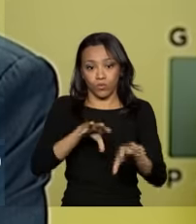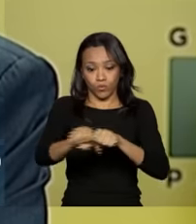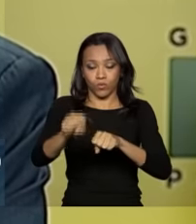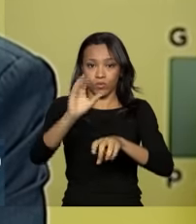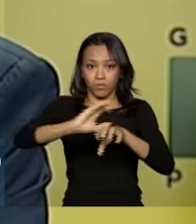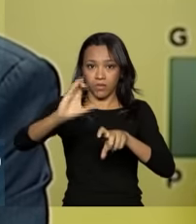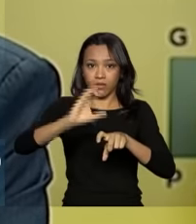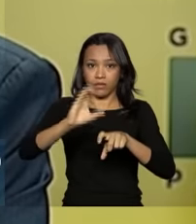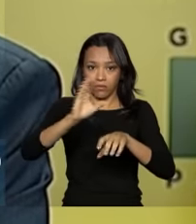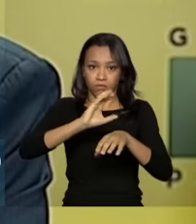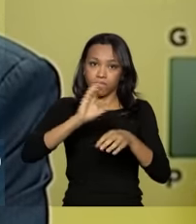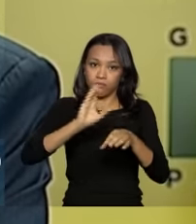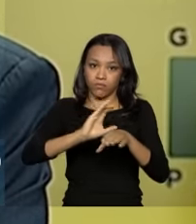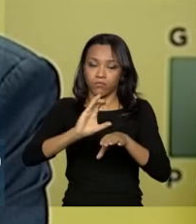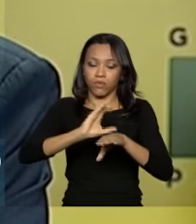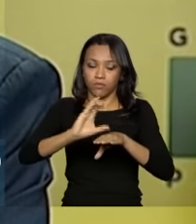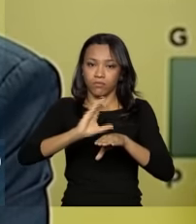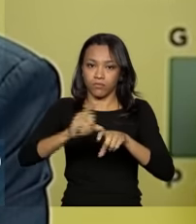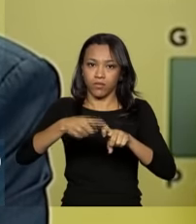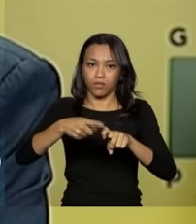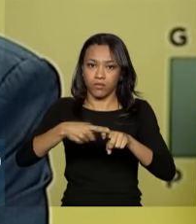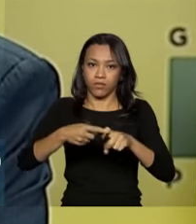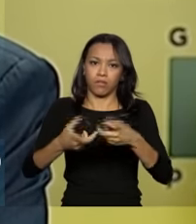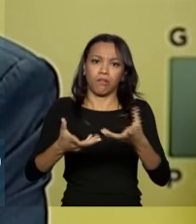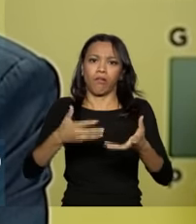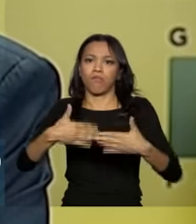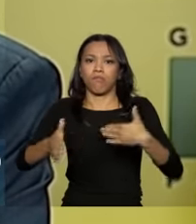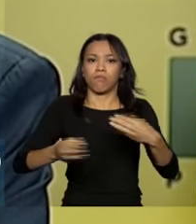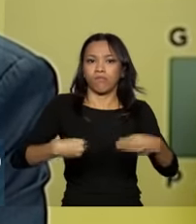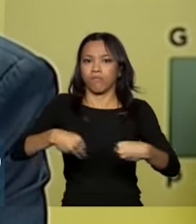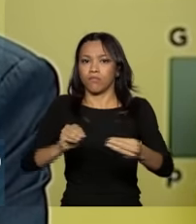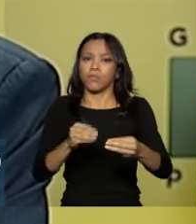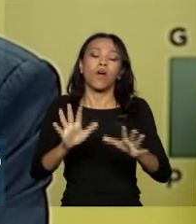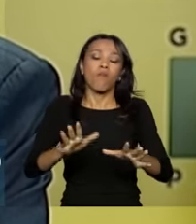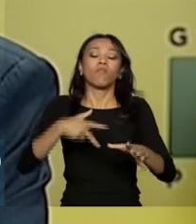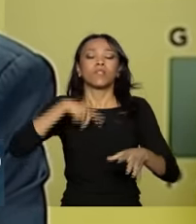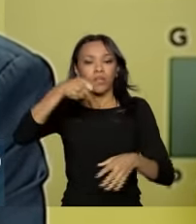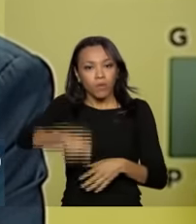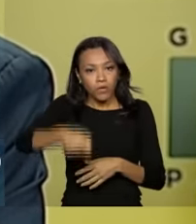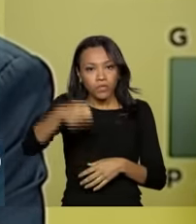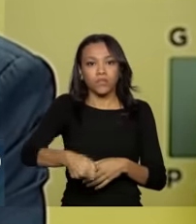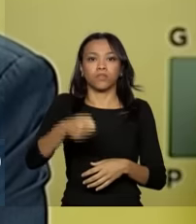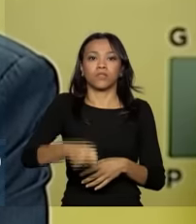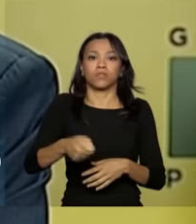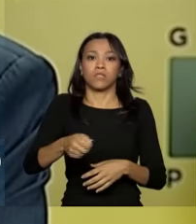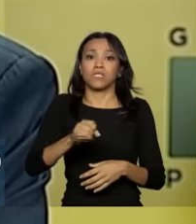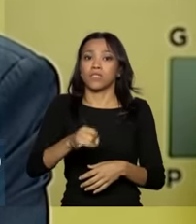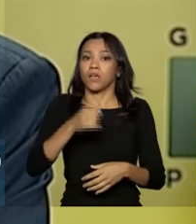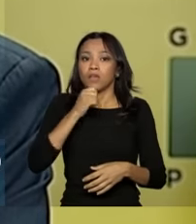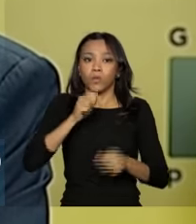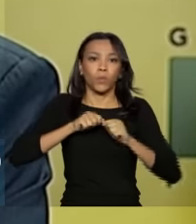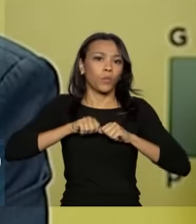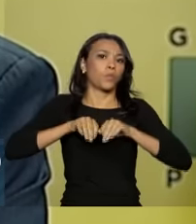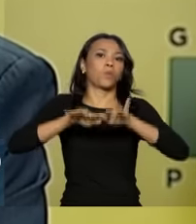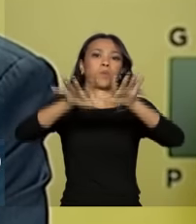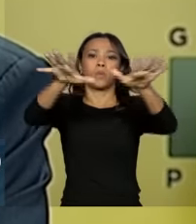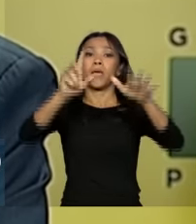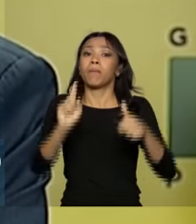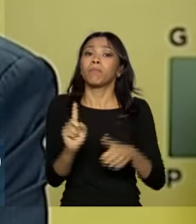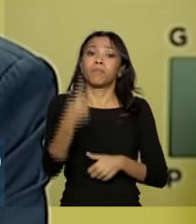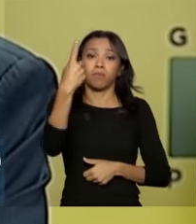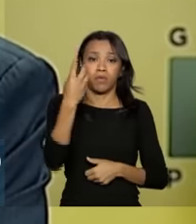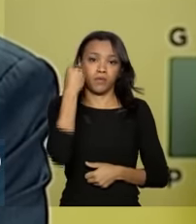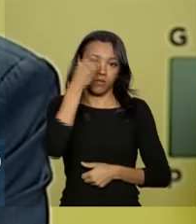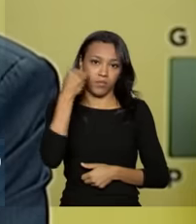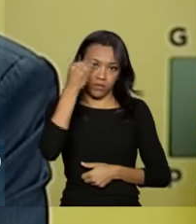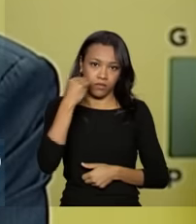de medicina. Ao contrário, haverá uma rigidez muito grande e que, se não universalizamos, é porque é uma primeira experiência e é